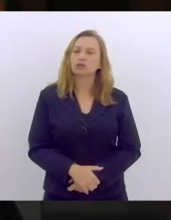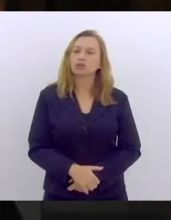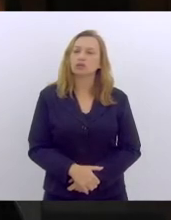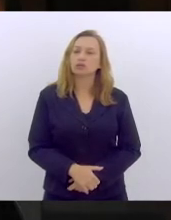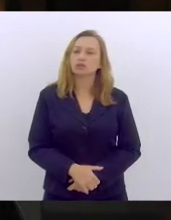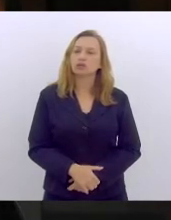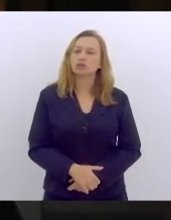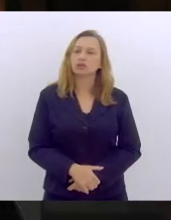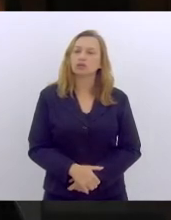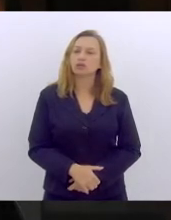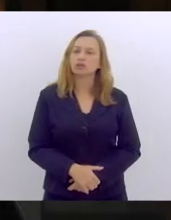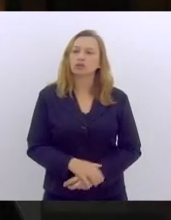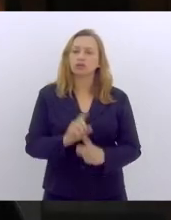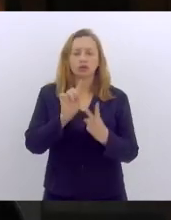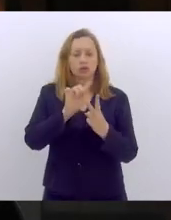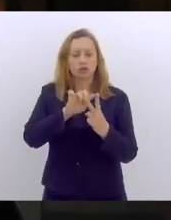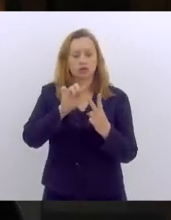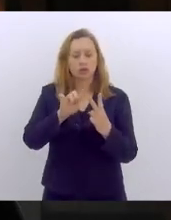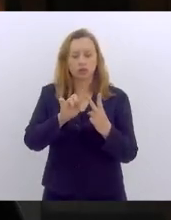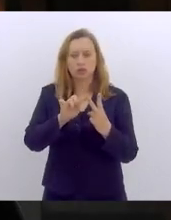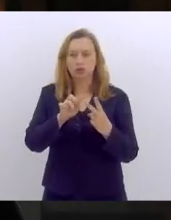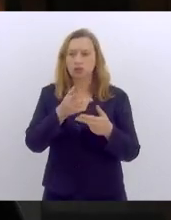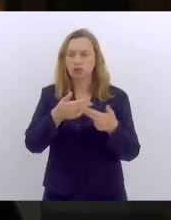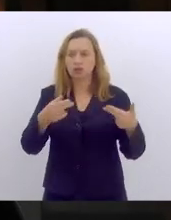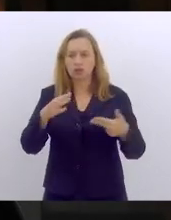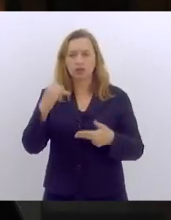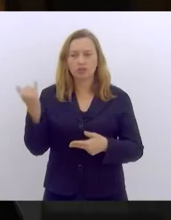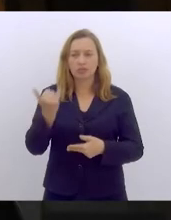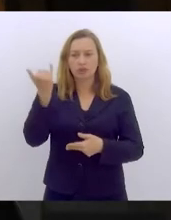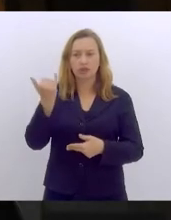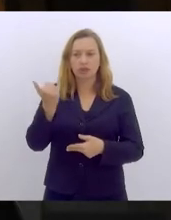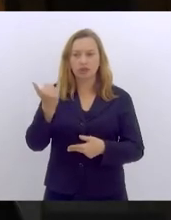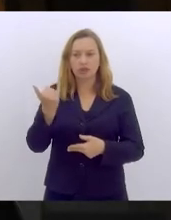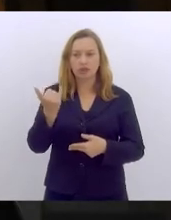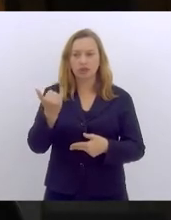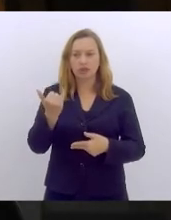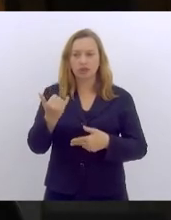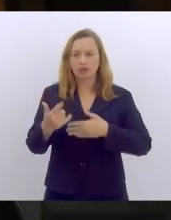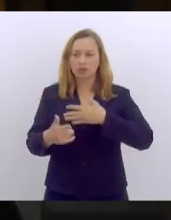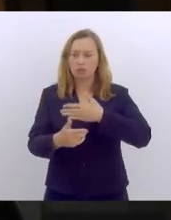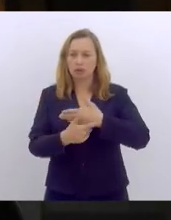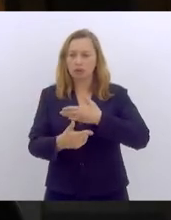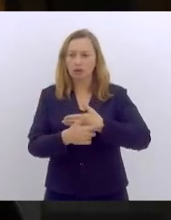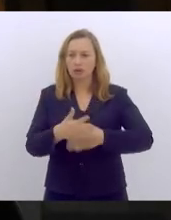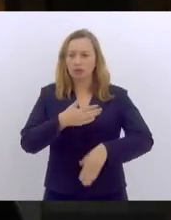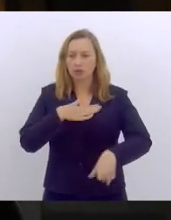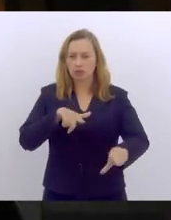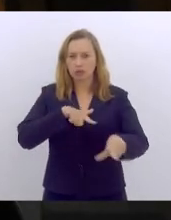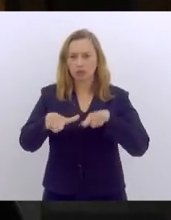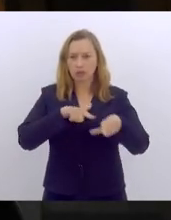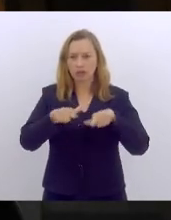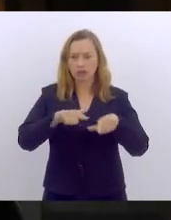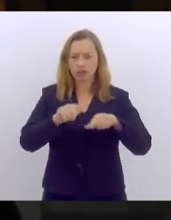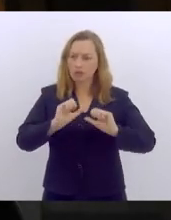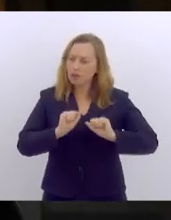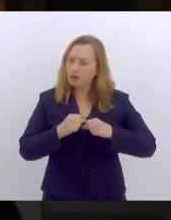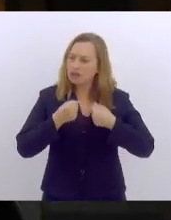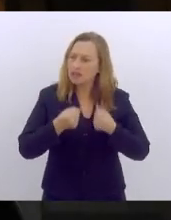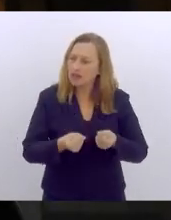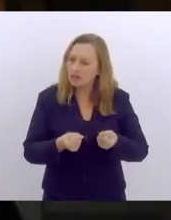fundamentam o meu mandato. A primeira é a defesa